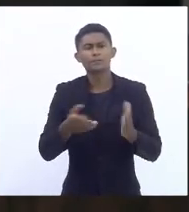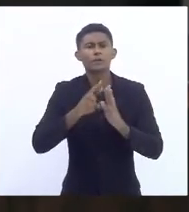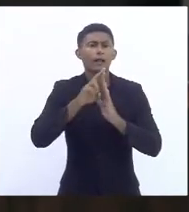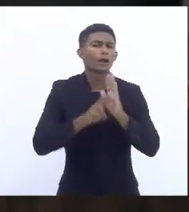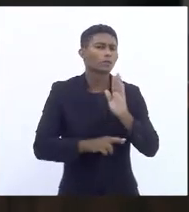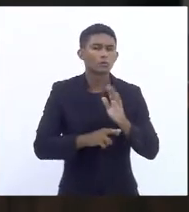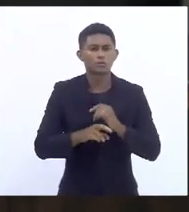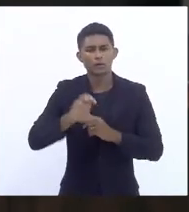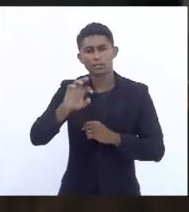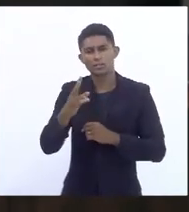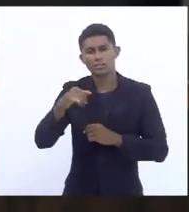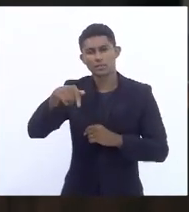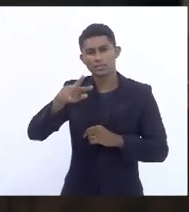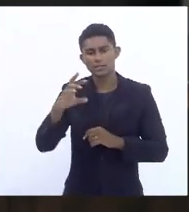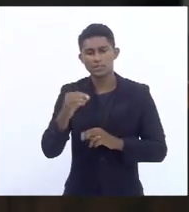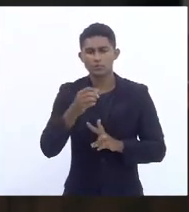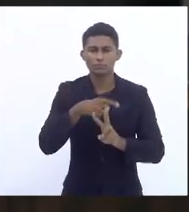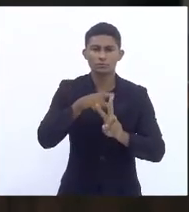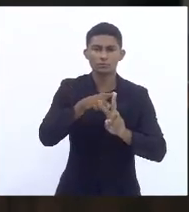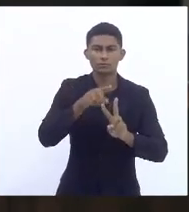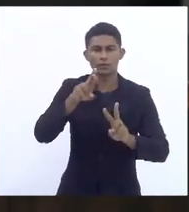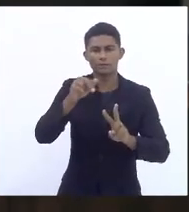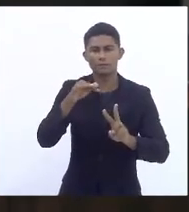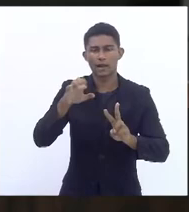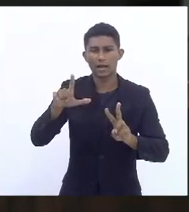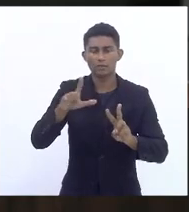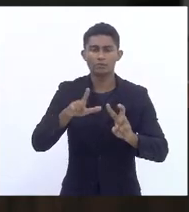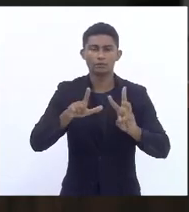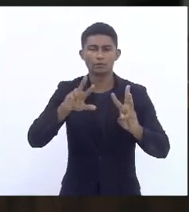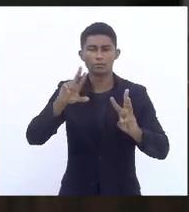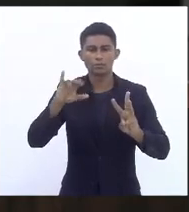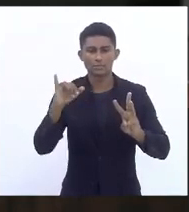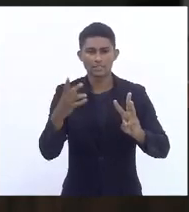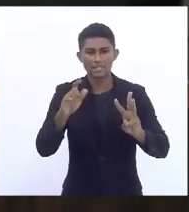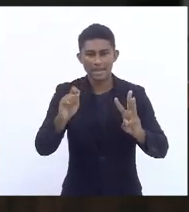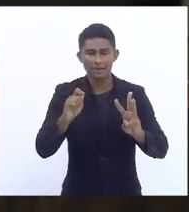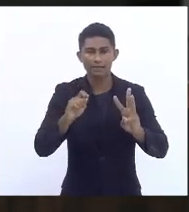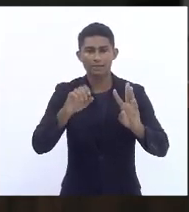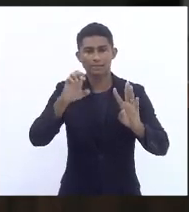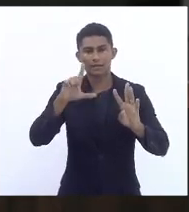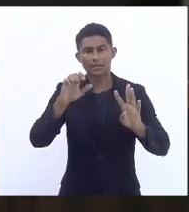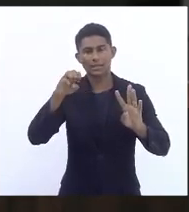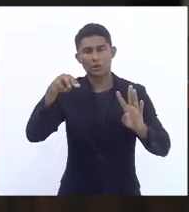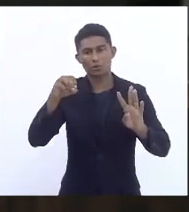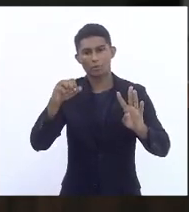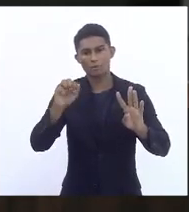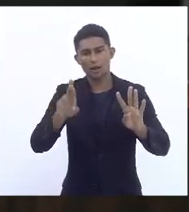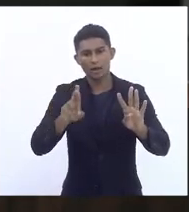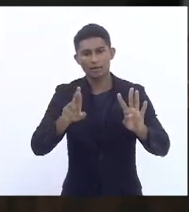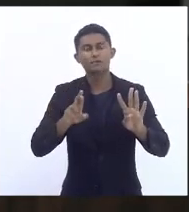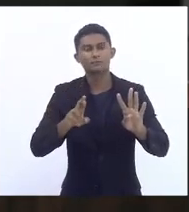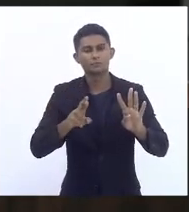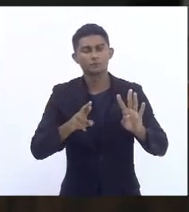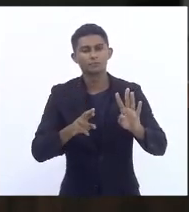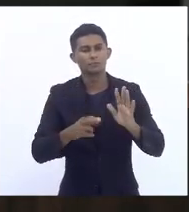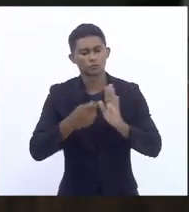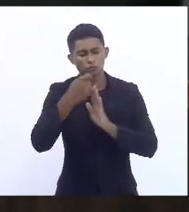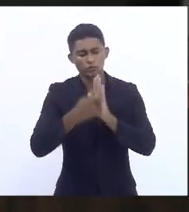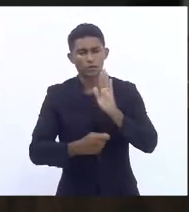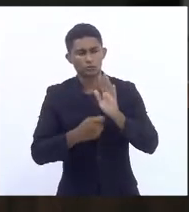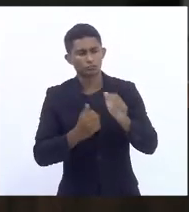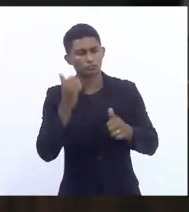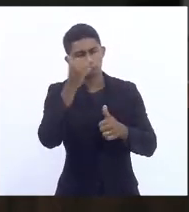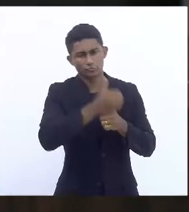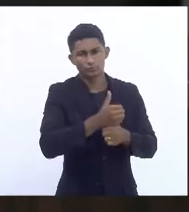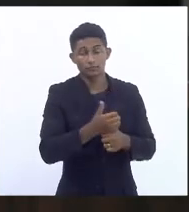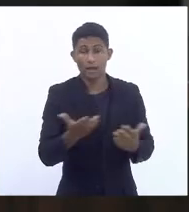Rangel, Rafael Pisciani, Jorge Felipe Neto, Lucinha, Eliomar Coelho, relator do vencido.